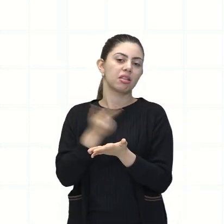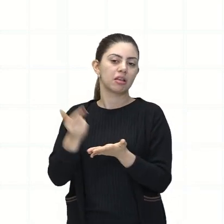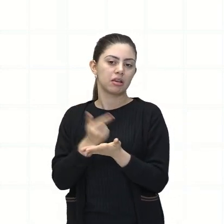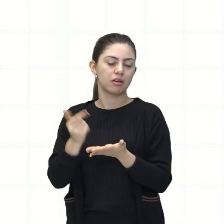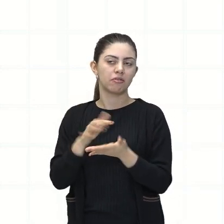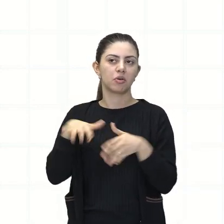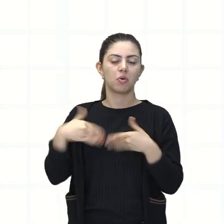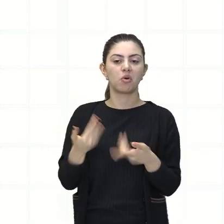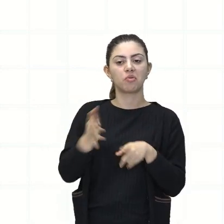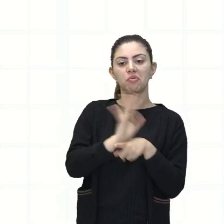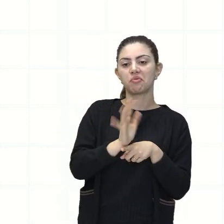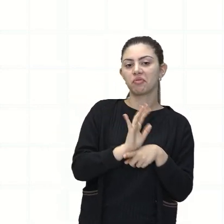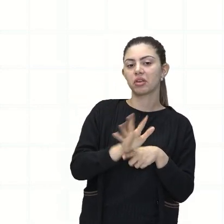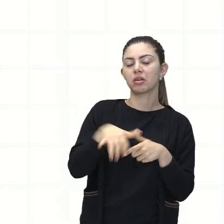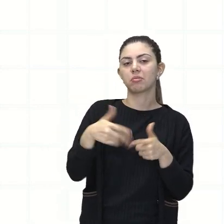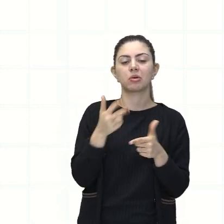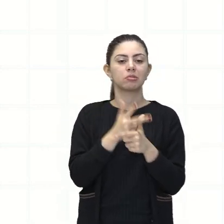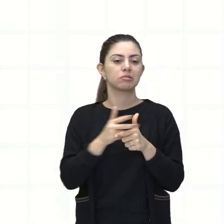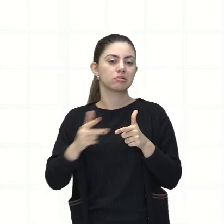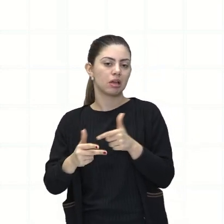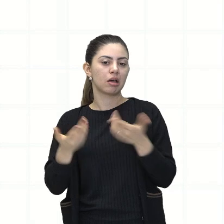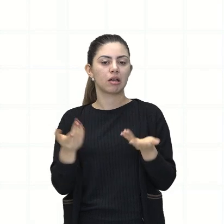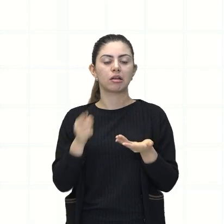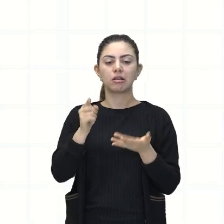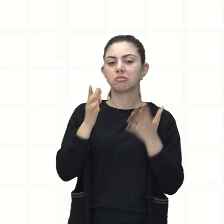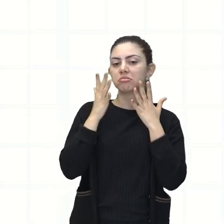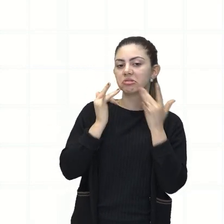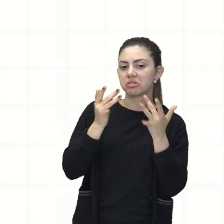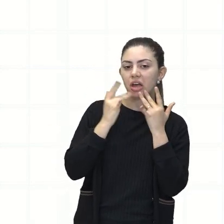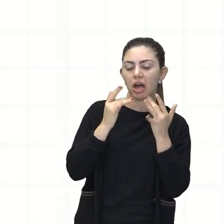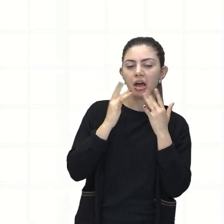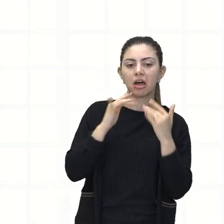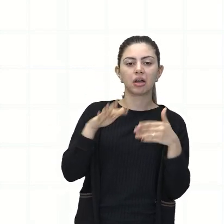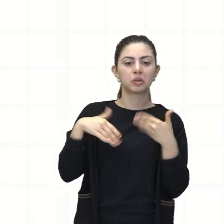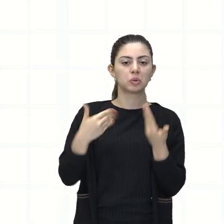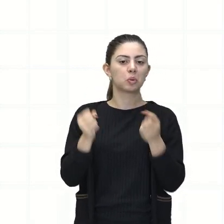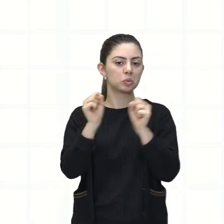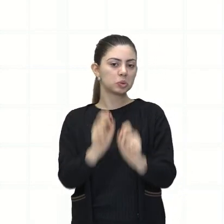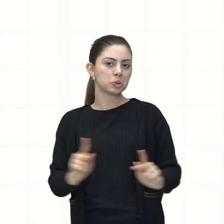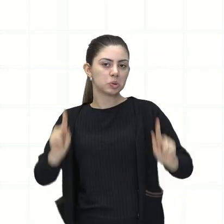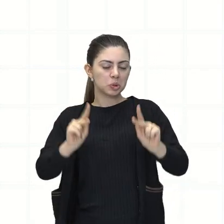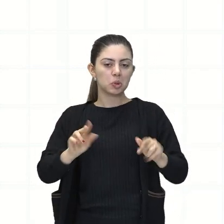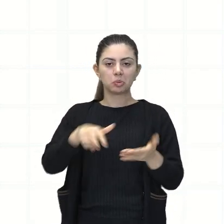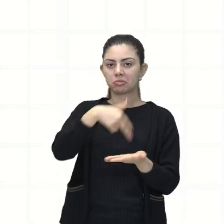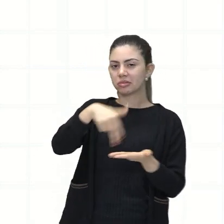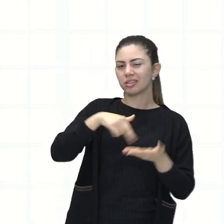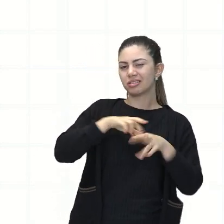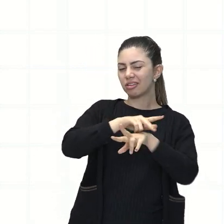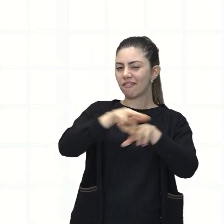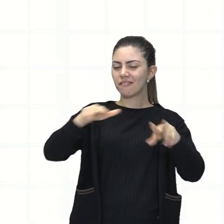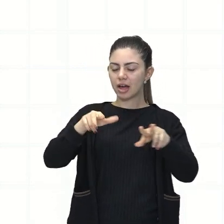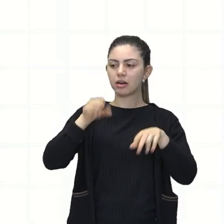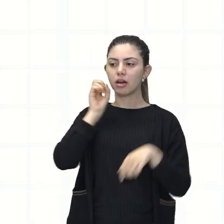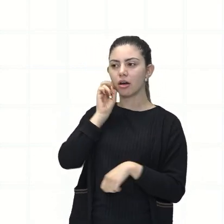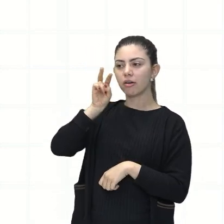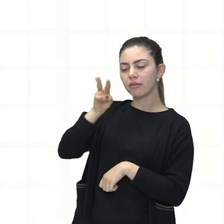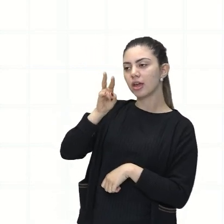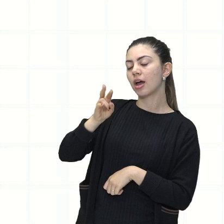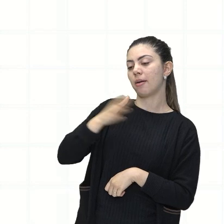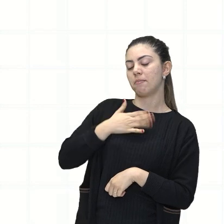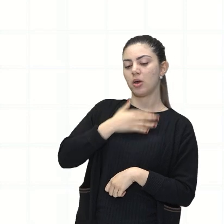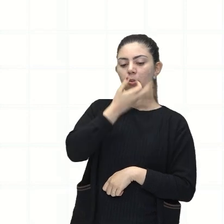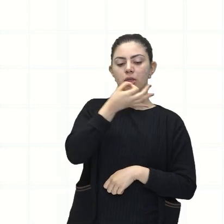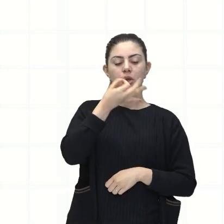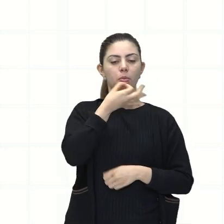livro, filme, série, peça de teatro, show, dança,